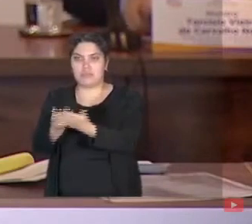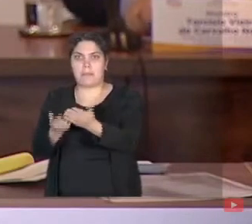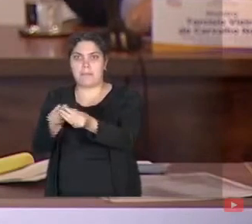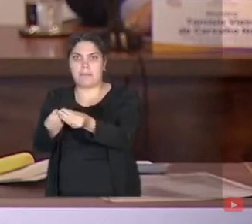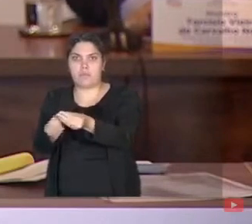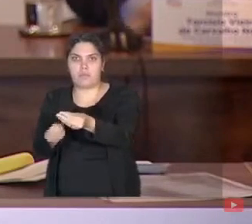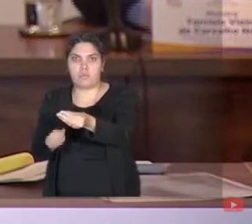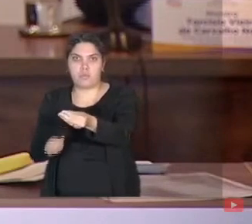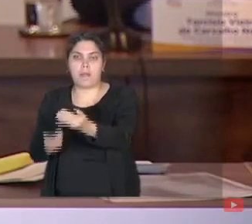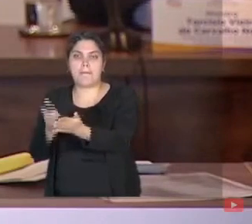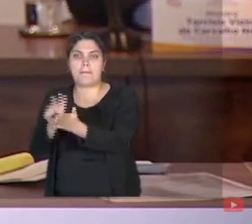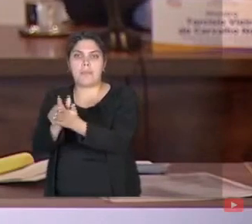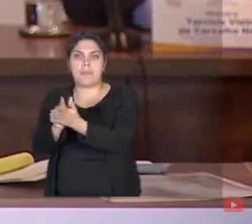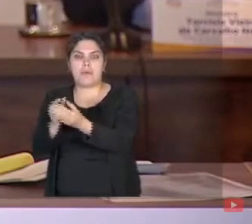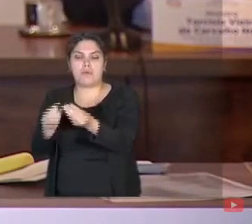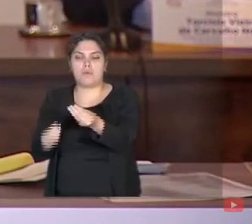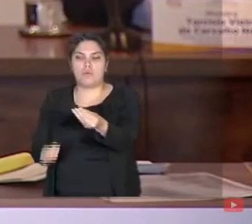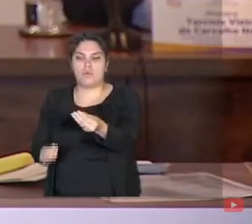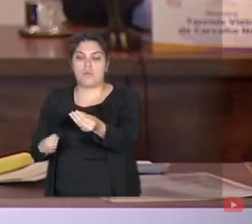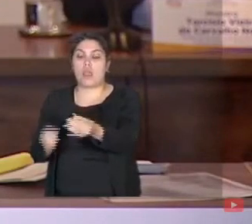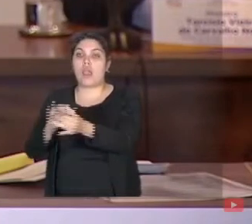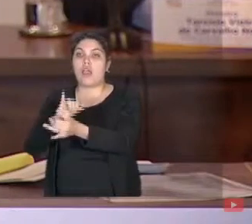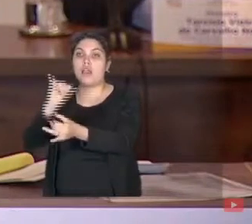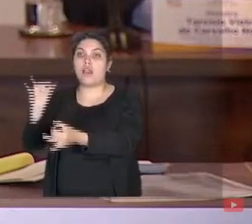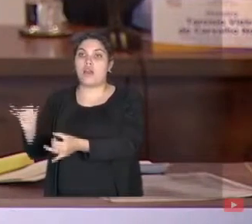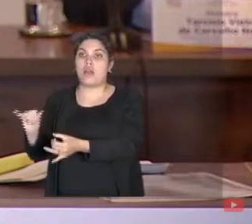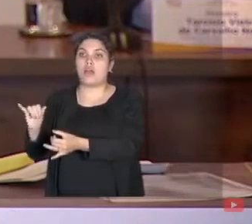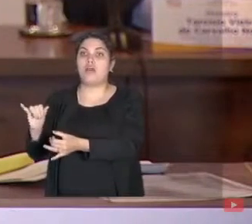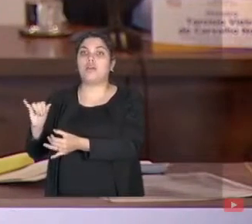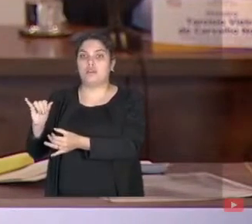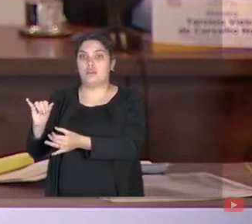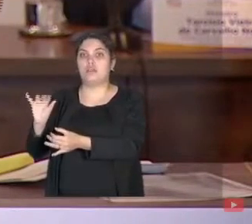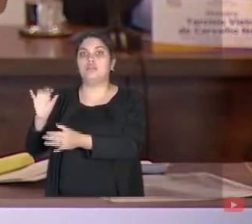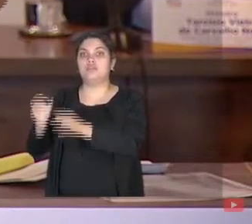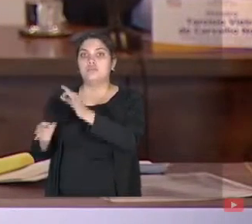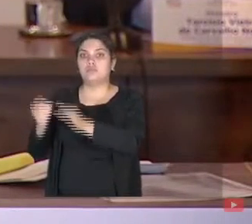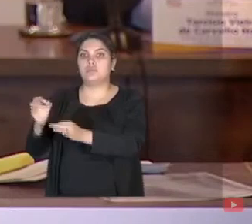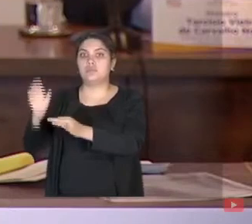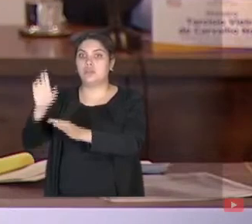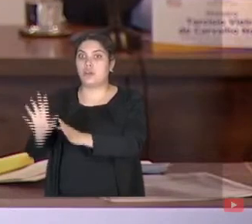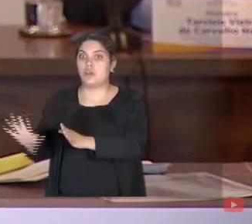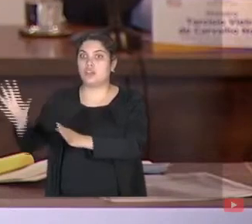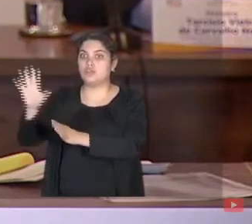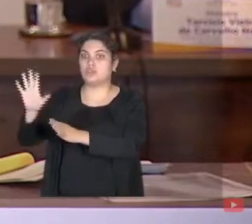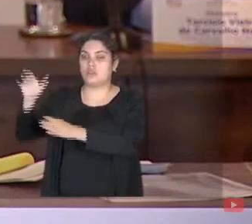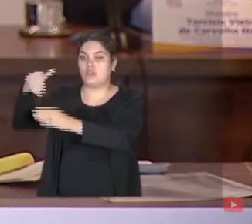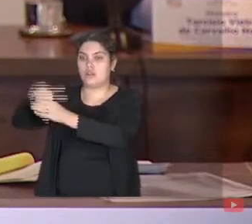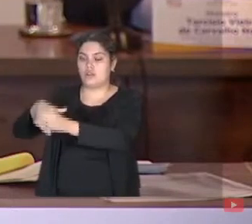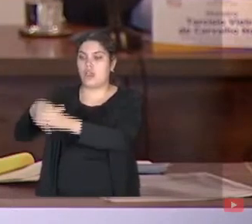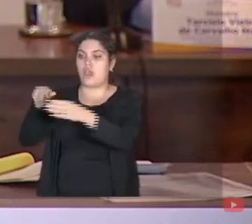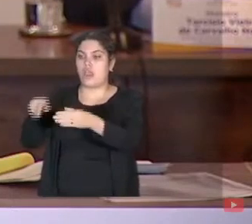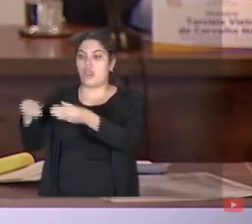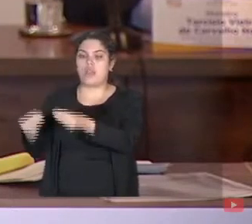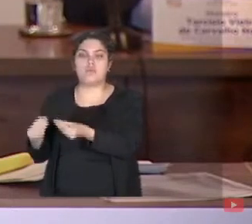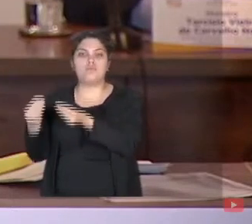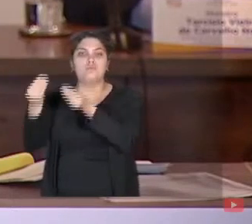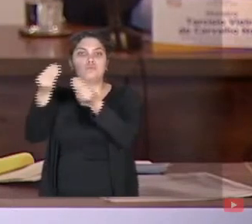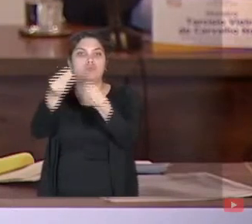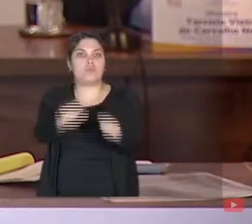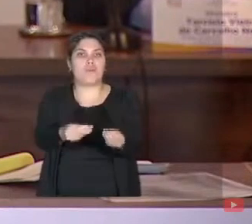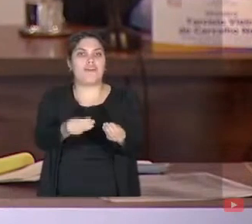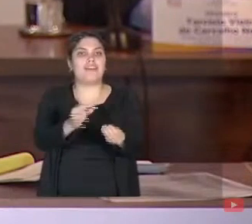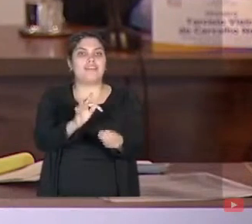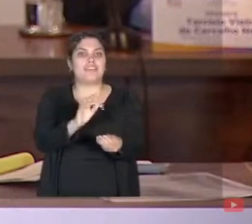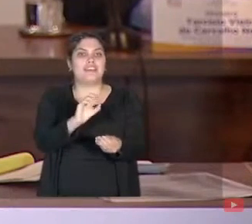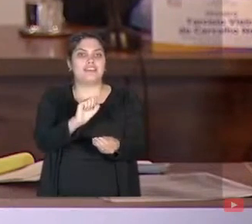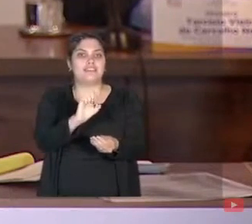impressos, foram comunicados ao Tribunal Regional Eleitoral, o Tribunal Regional Eleitoral encaminhou para o